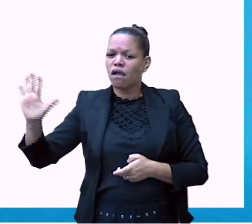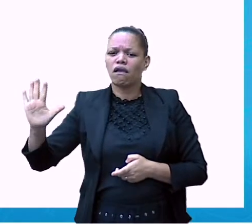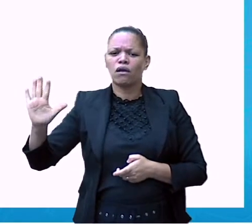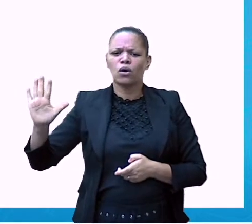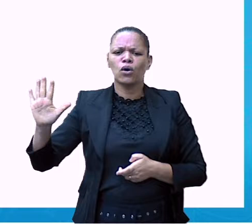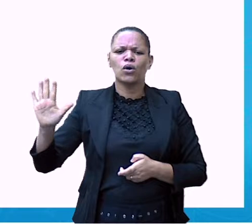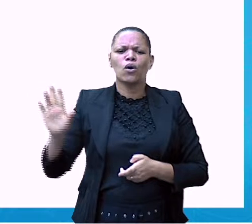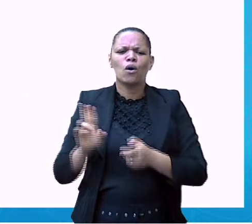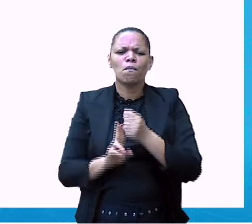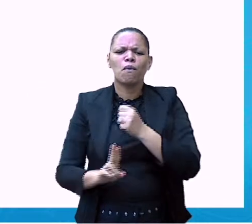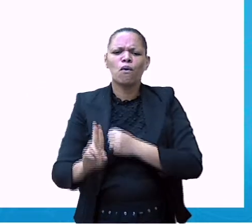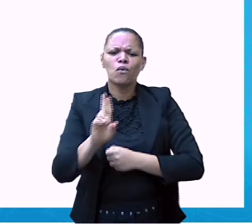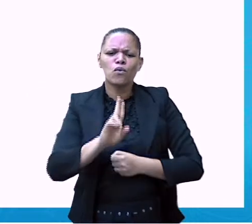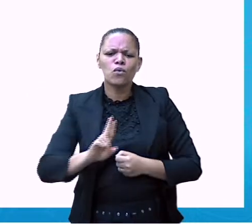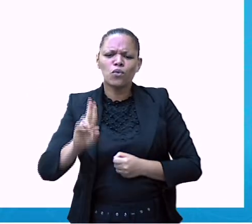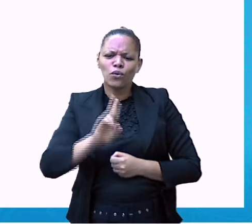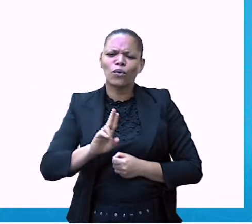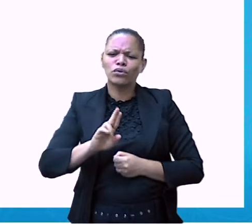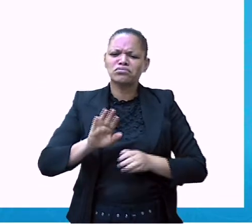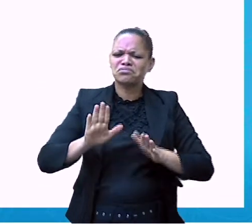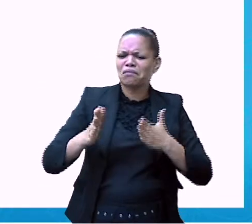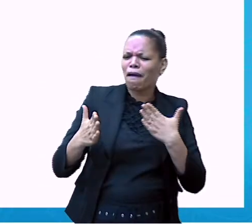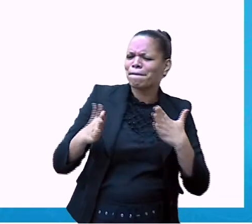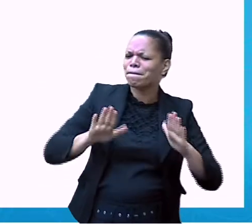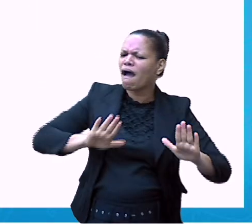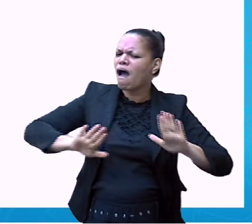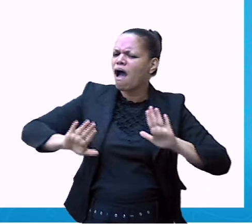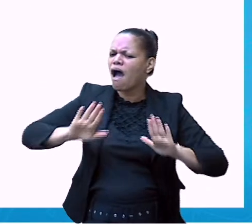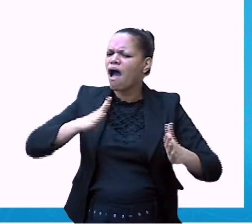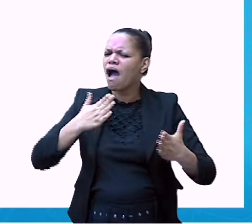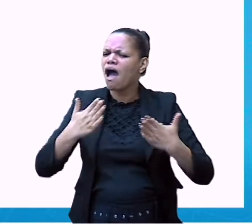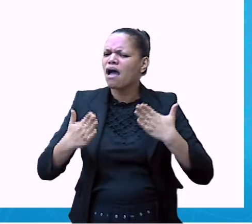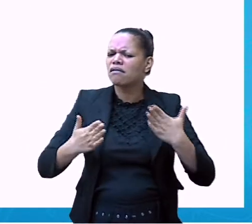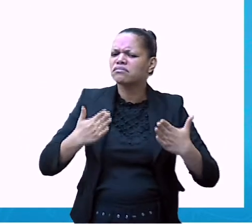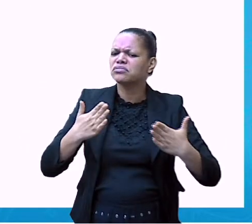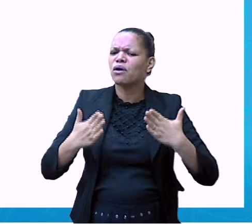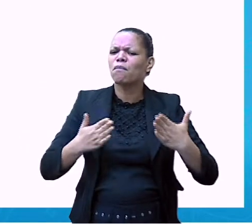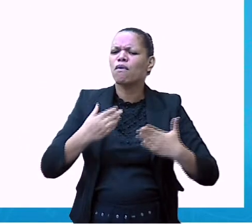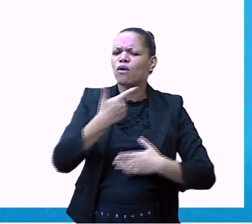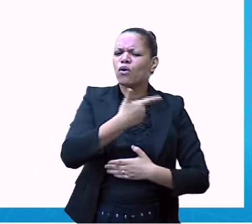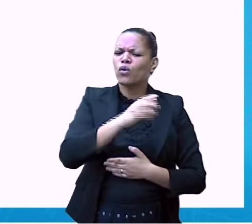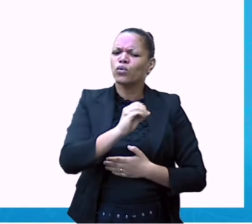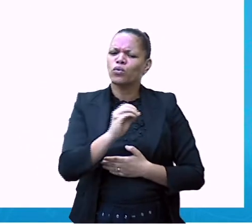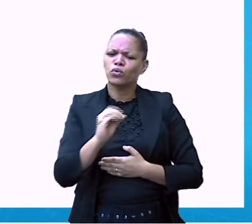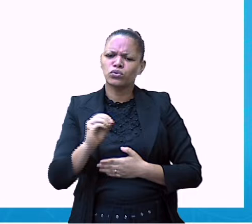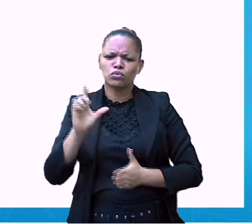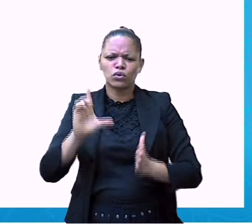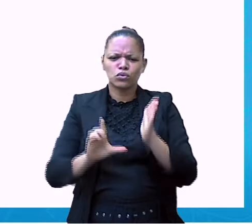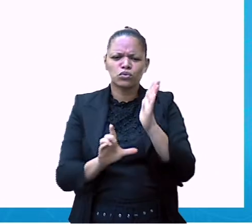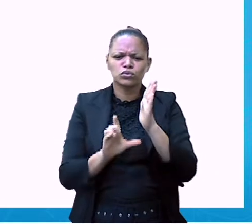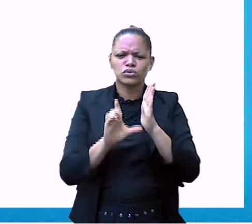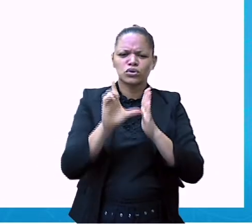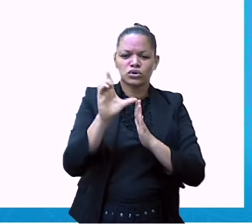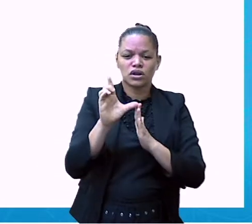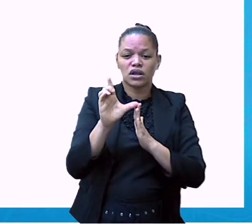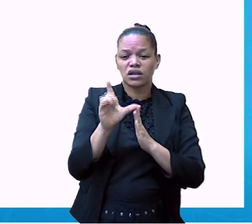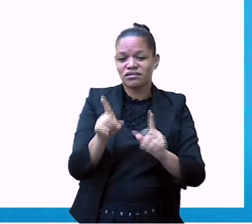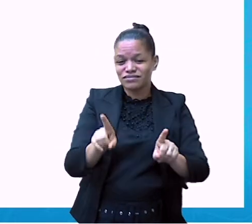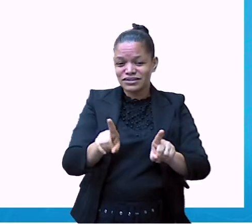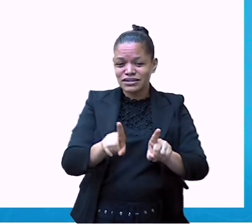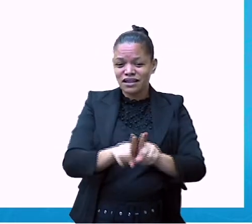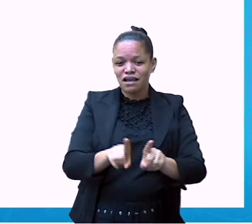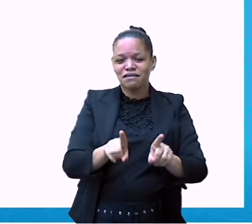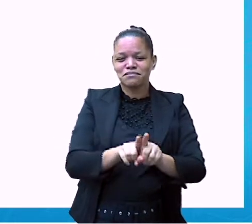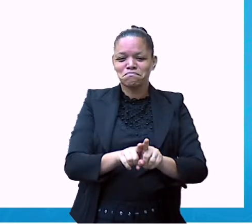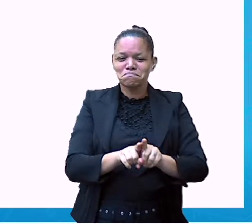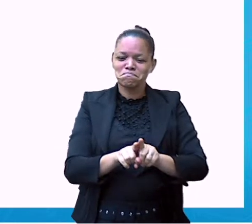a realidade é outra em regiões secas, como o semiárido brasileiro,